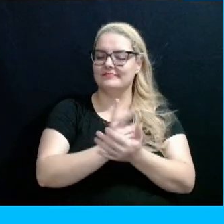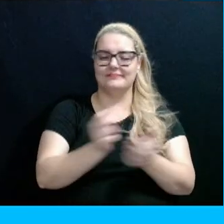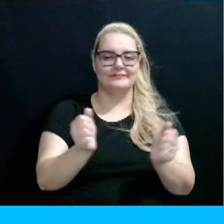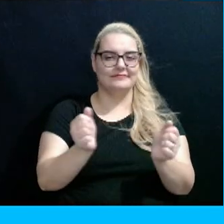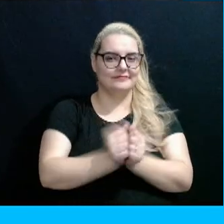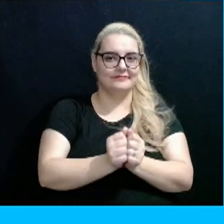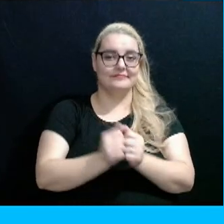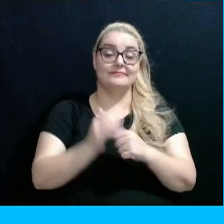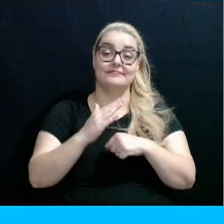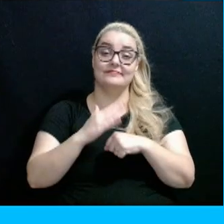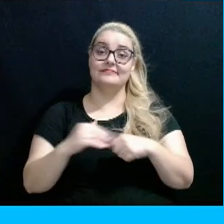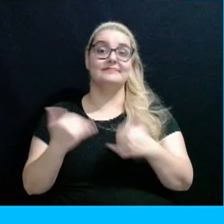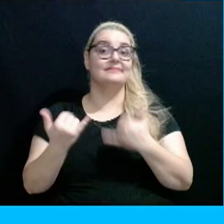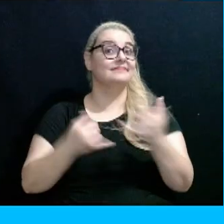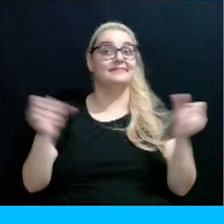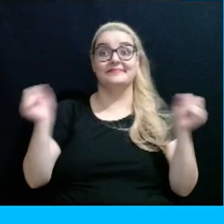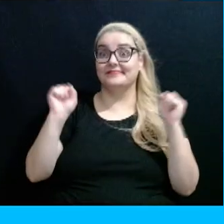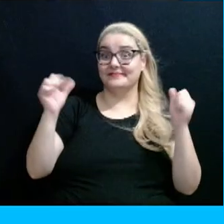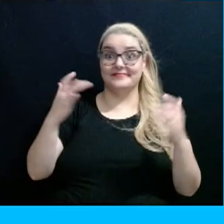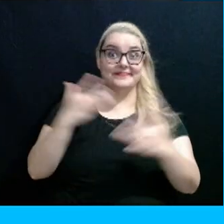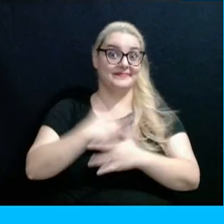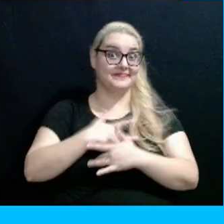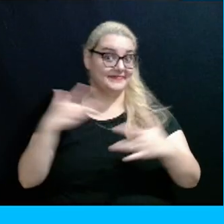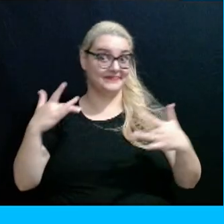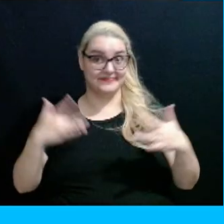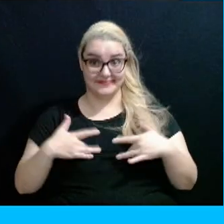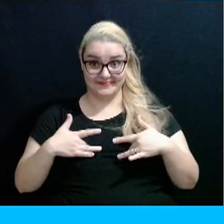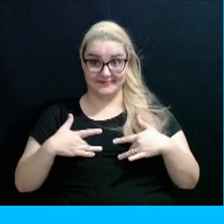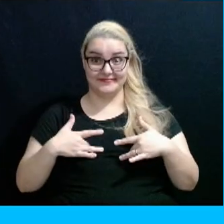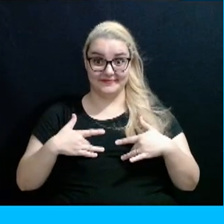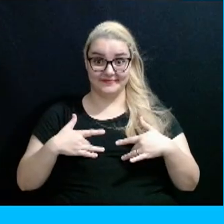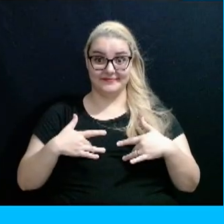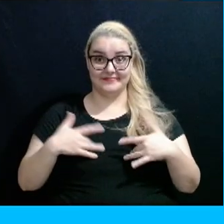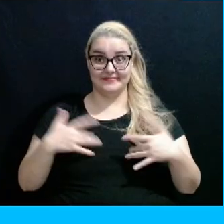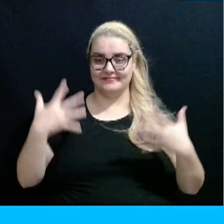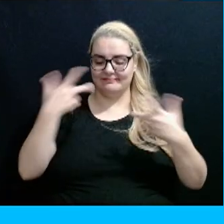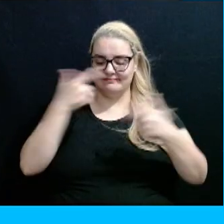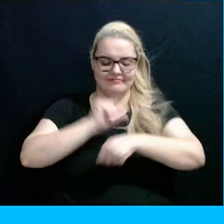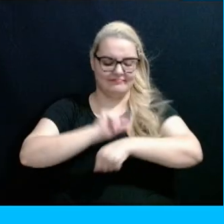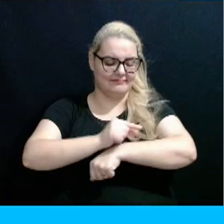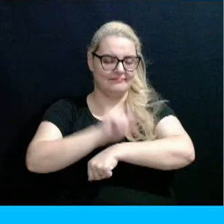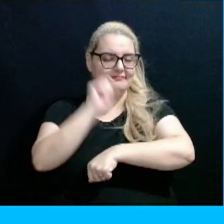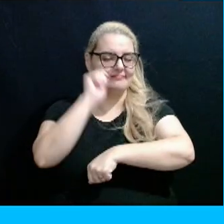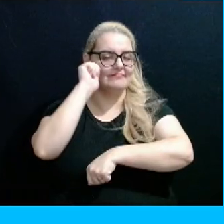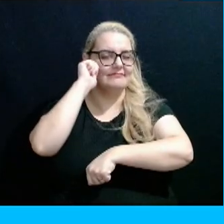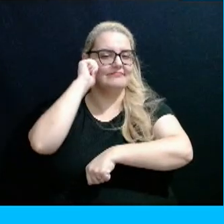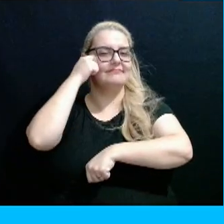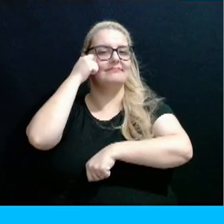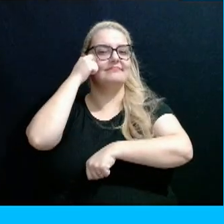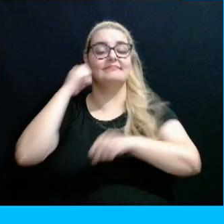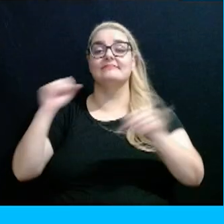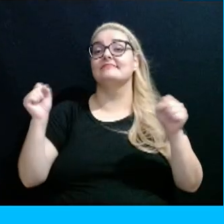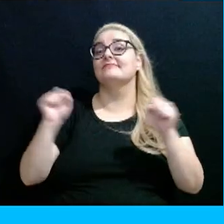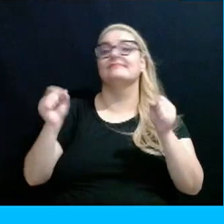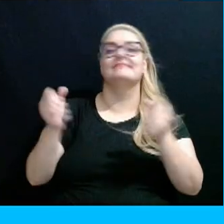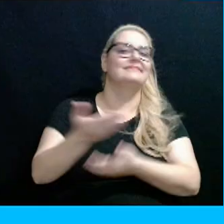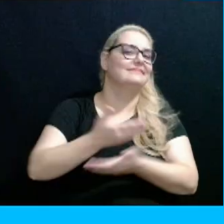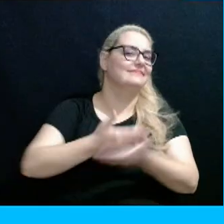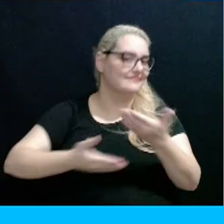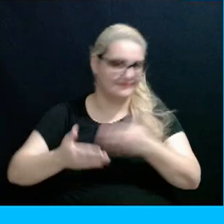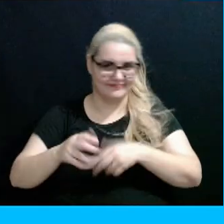Dócil, brincalhão, saudável e com uma linda pelagem preta. Ele adora interagir com